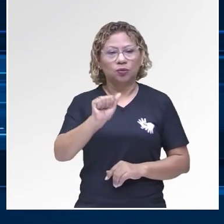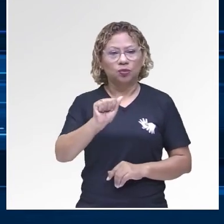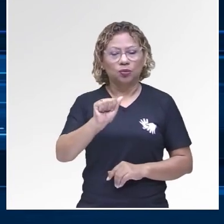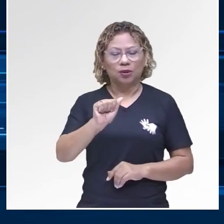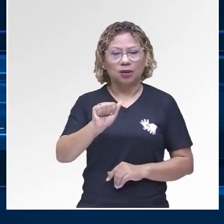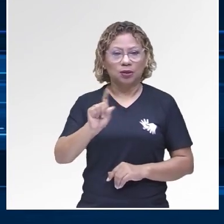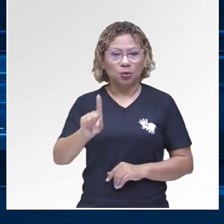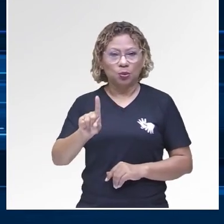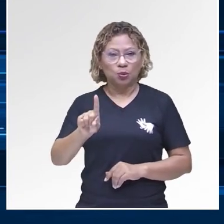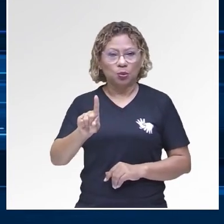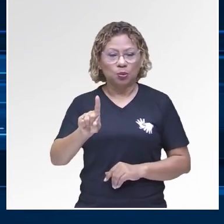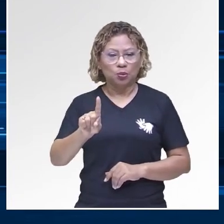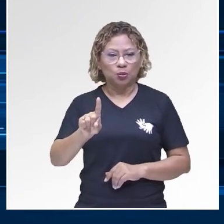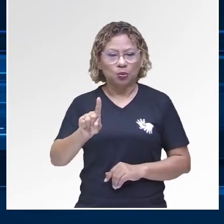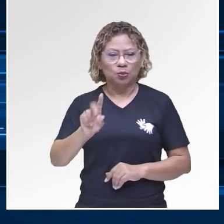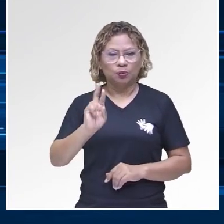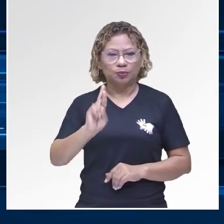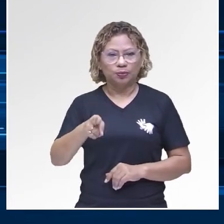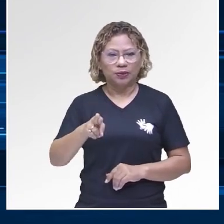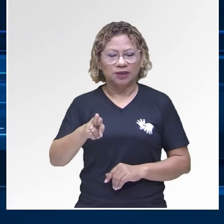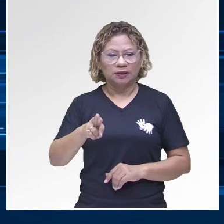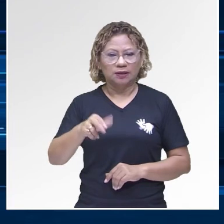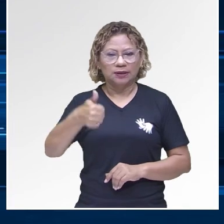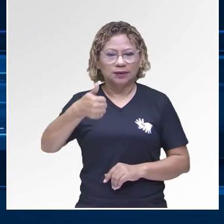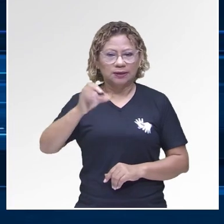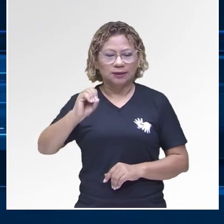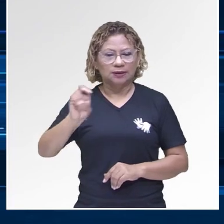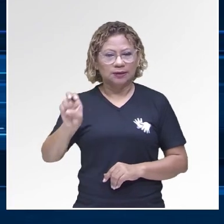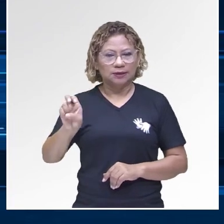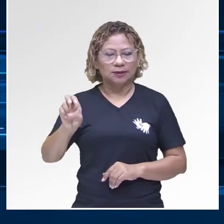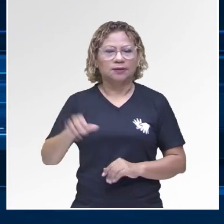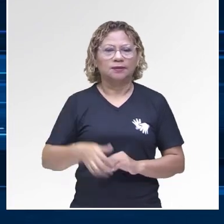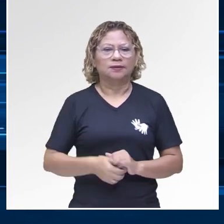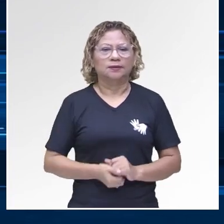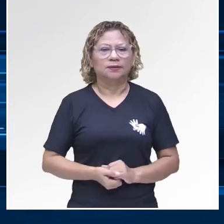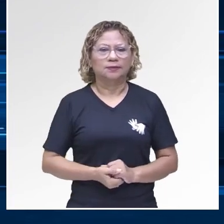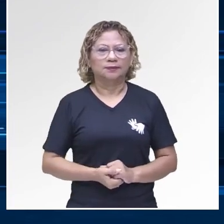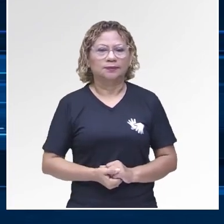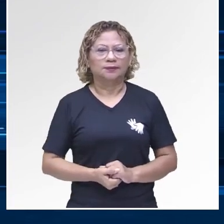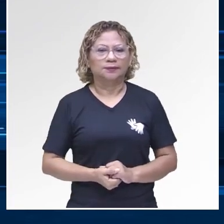é igual a 105. Está aqui ele, ó.